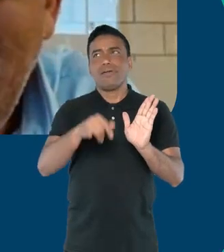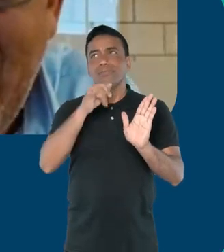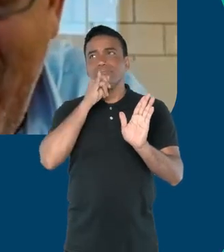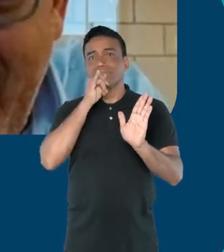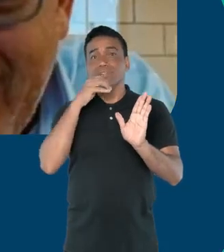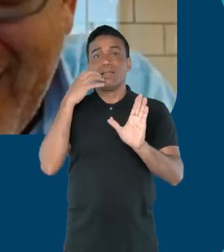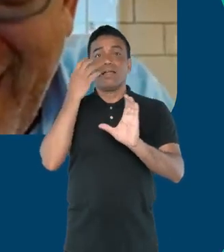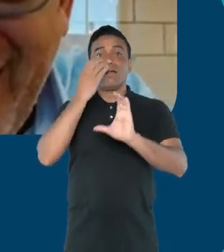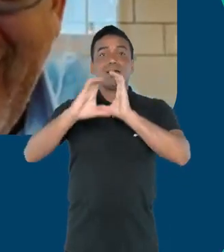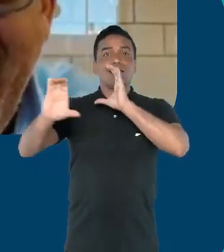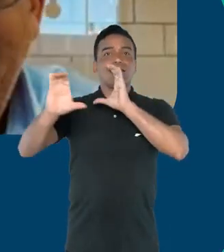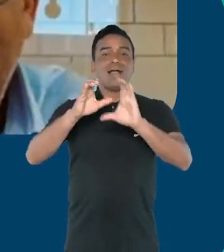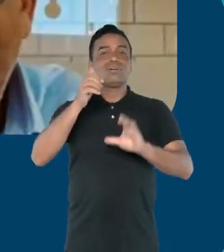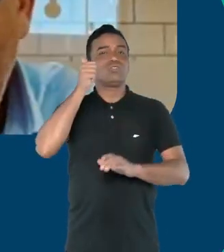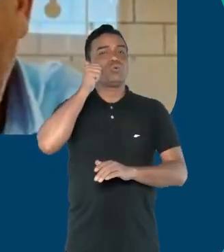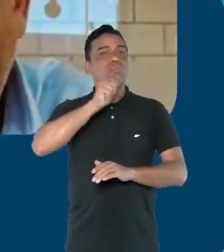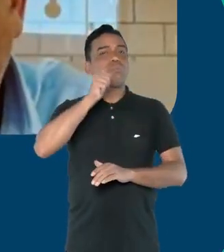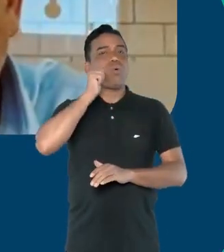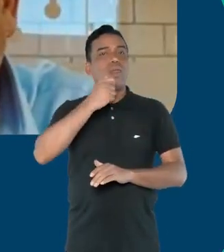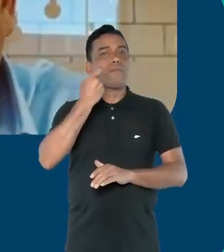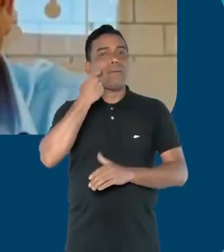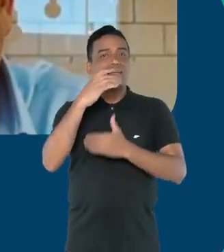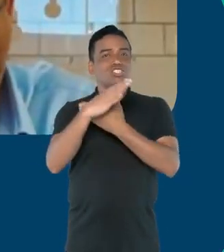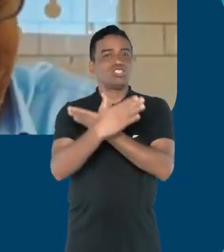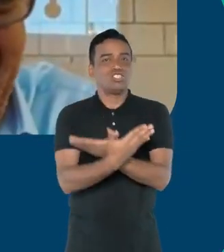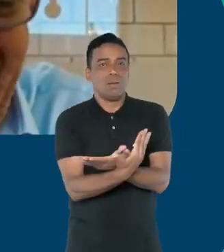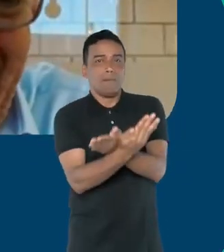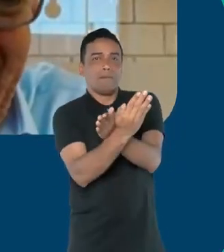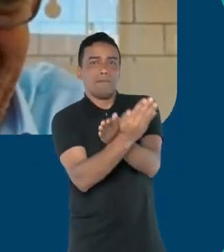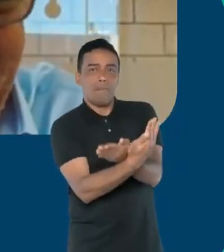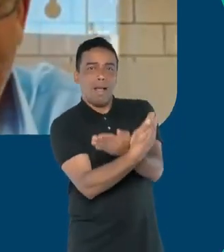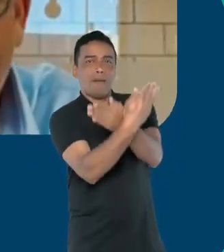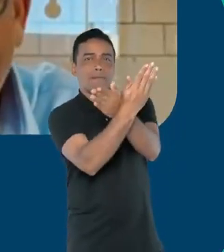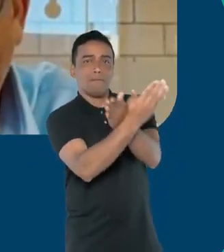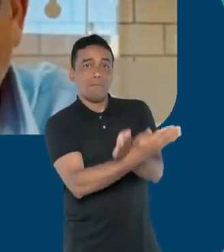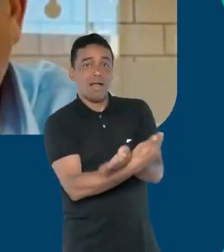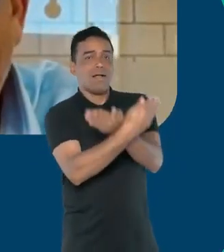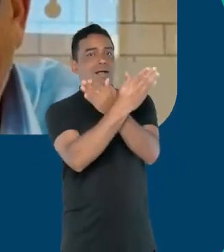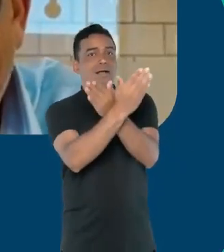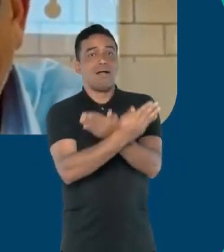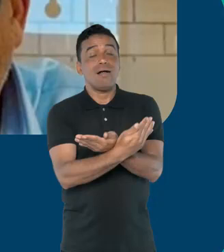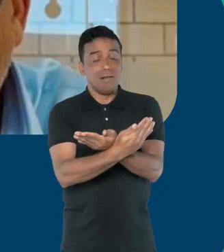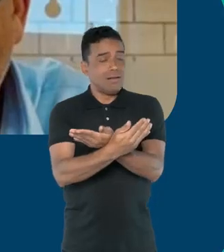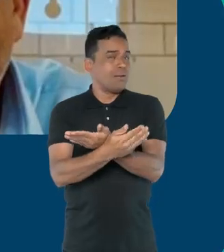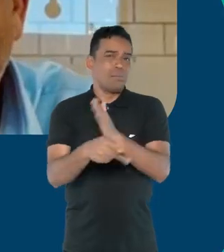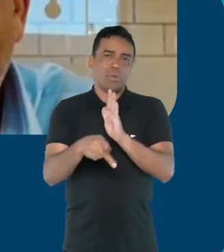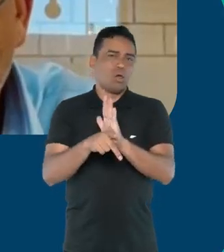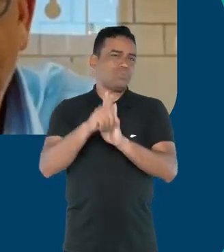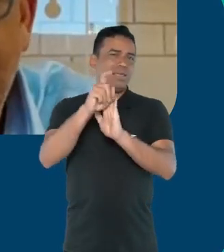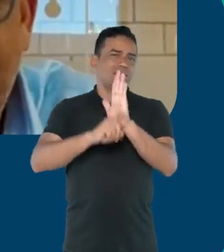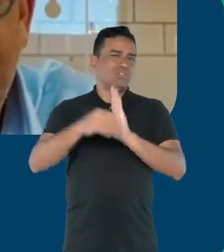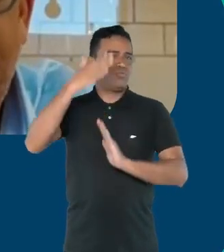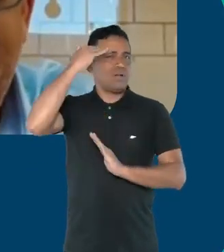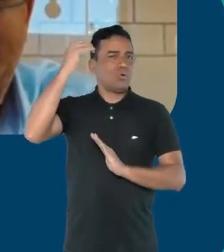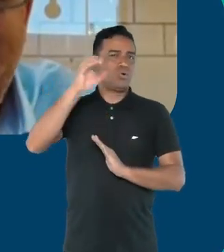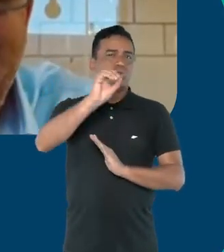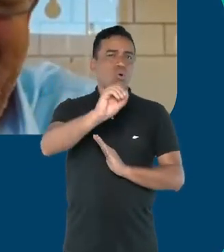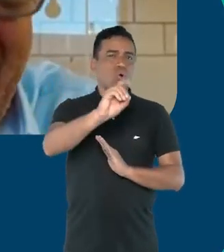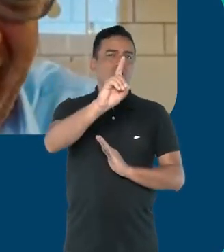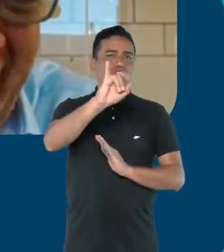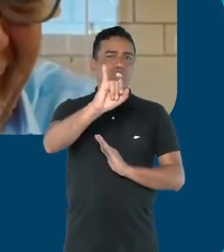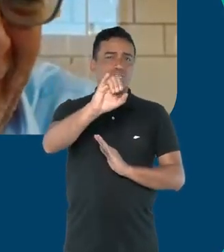do Canto das Sereias, né? É uma passagem, né, famosa da Odisseia, né, em que